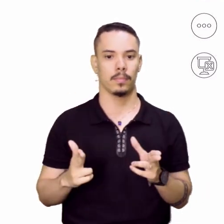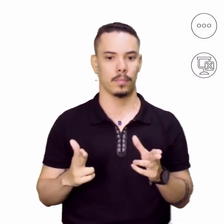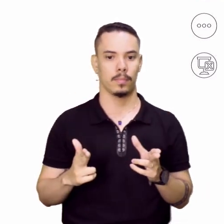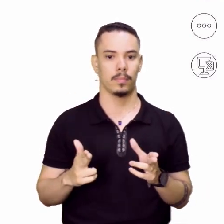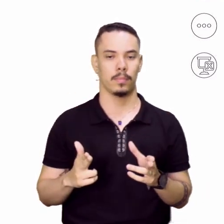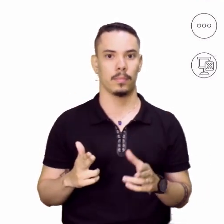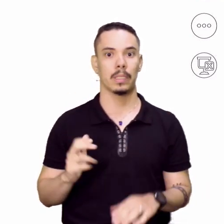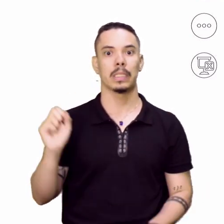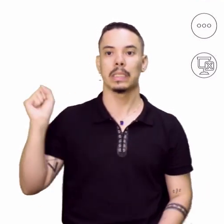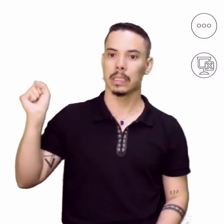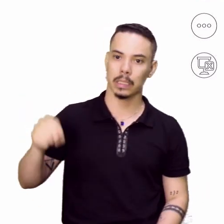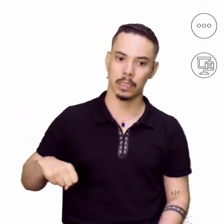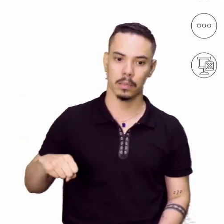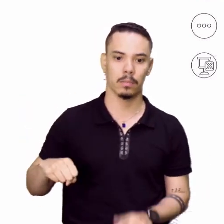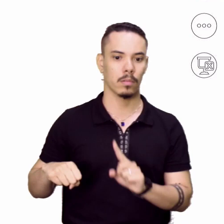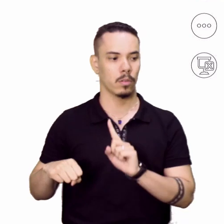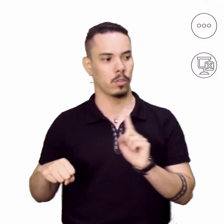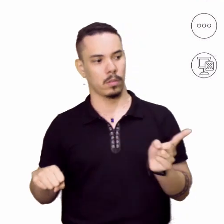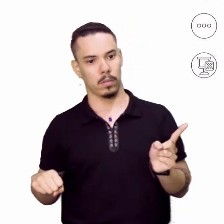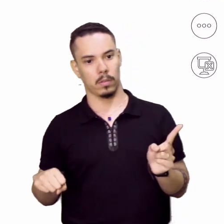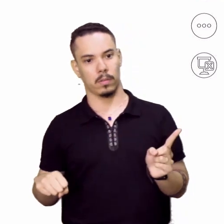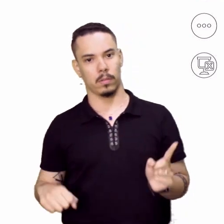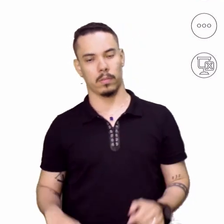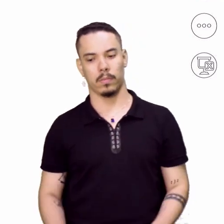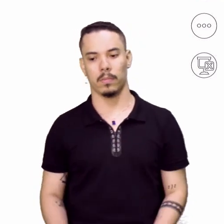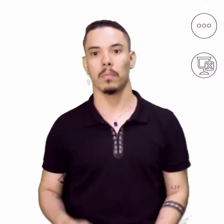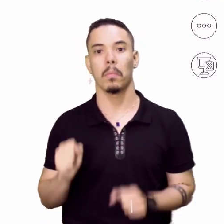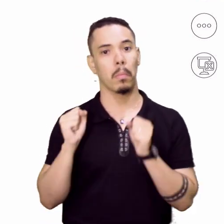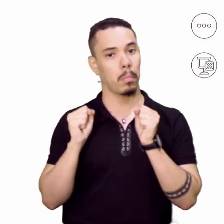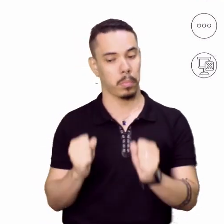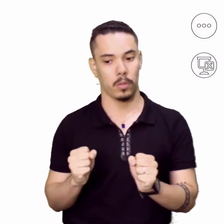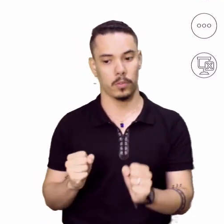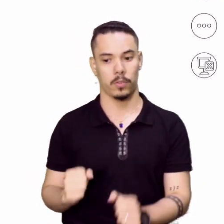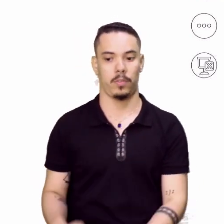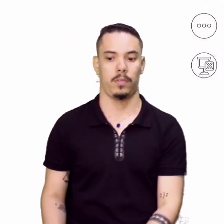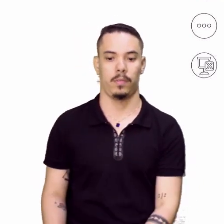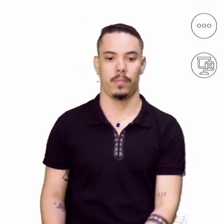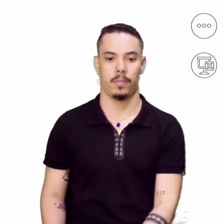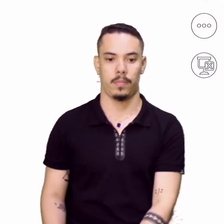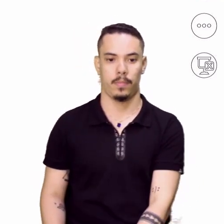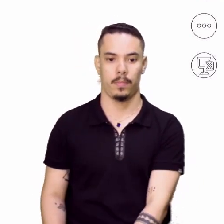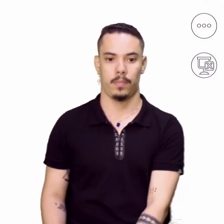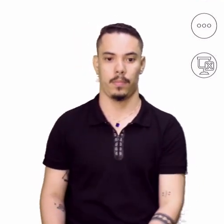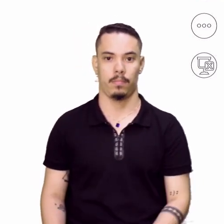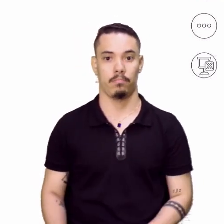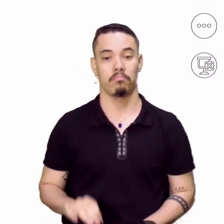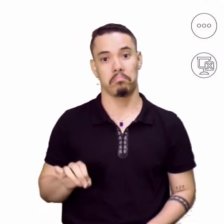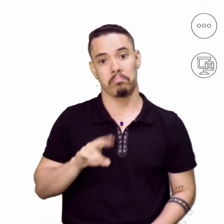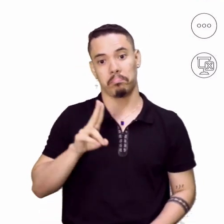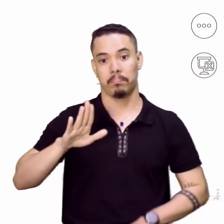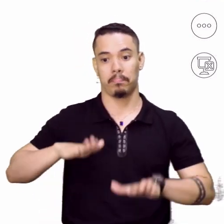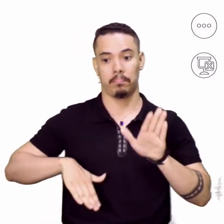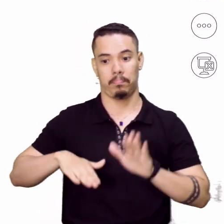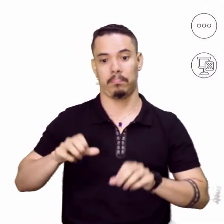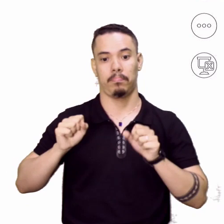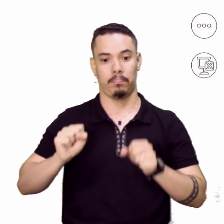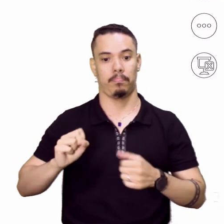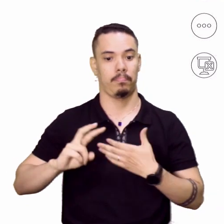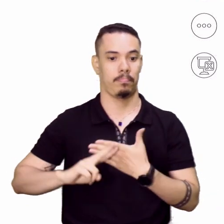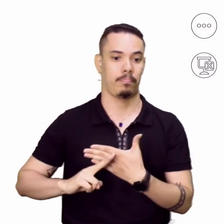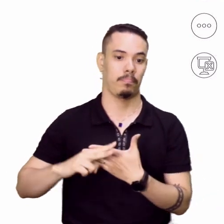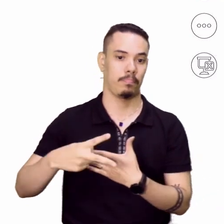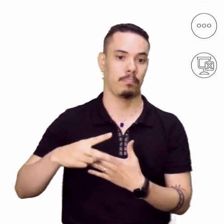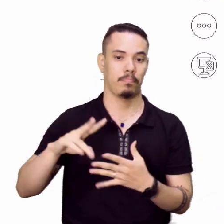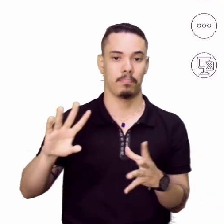or No questions uma pergunta que eu posso responder com sim ou com não ou depende você também pode responder